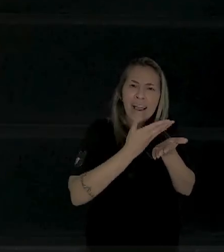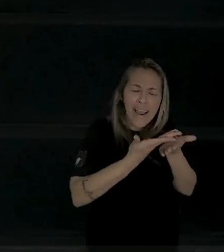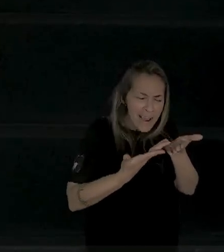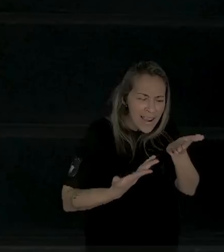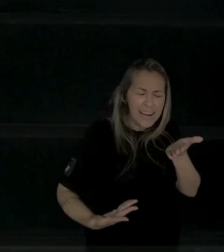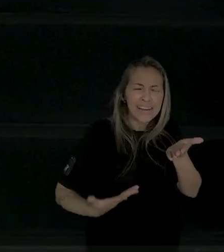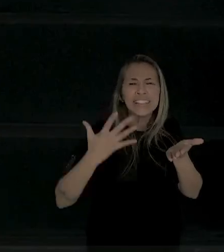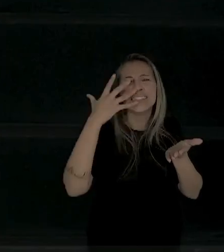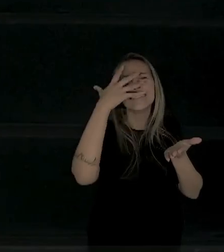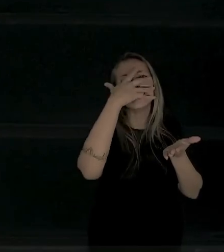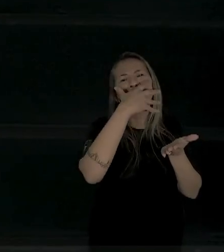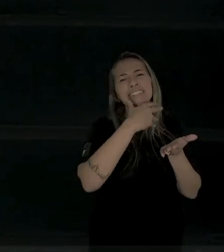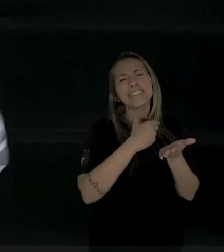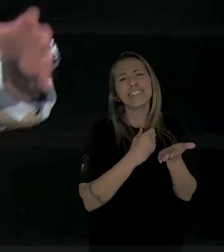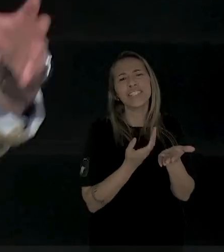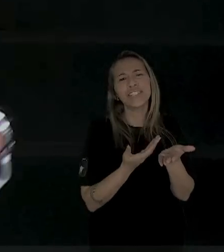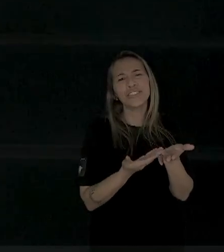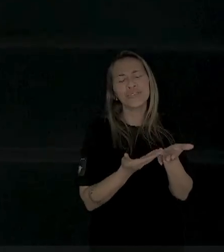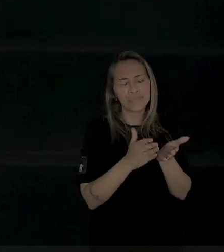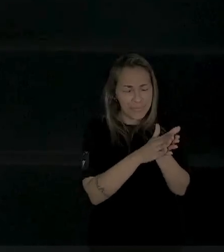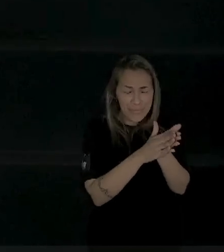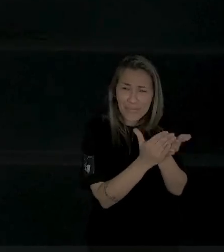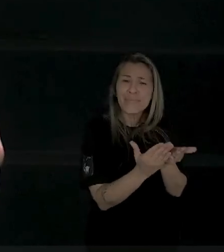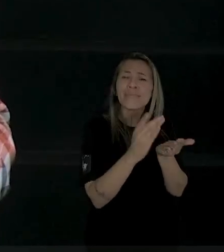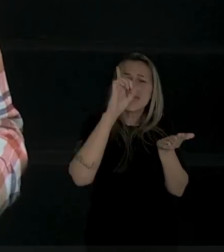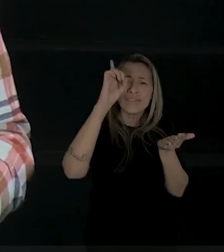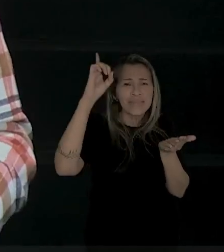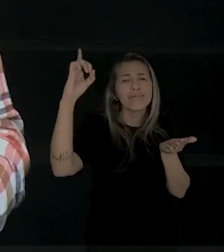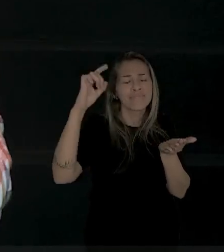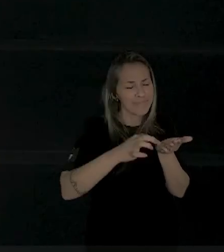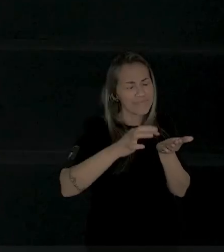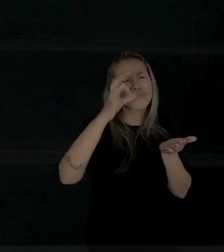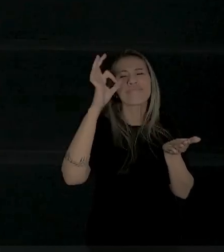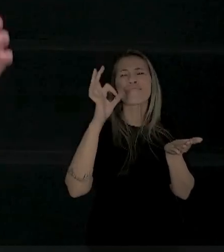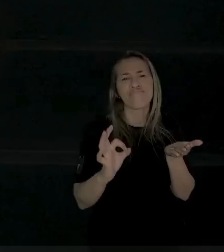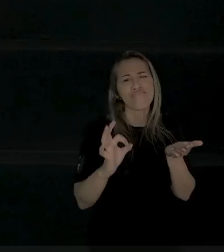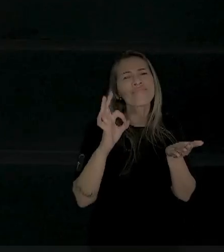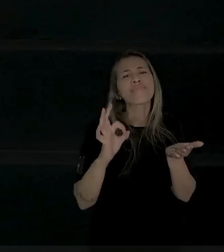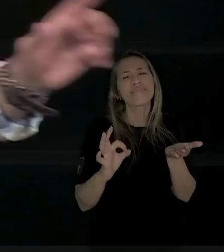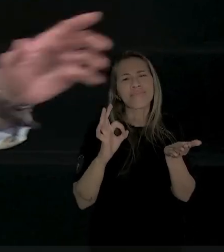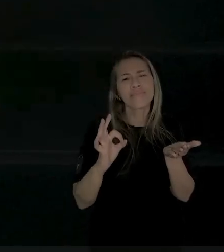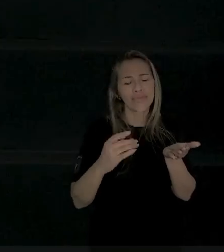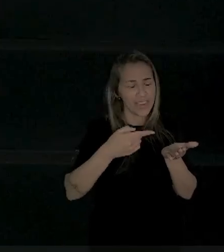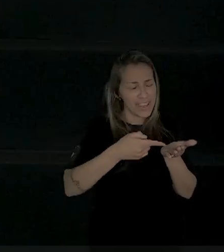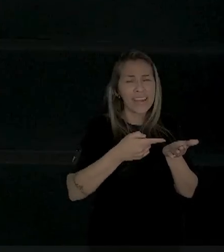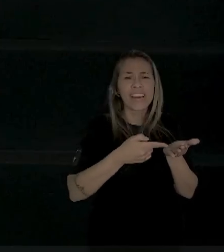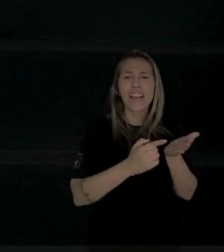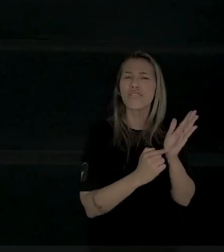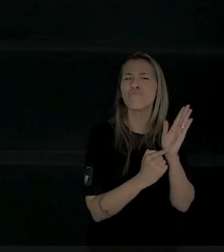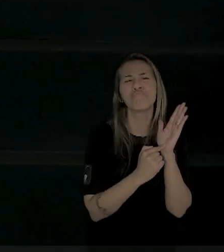Bíblia, ela faz questão de mostrar o que a religião não mostra.